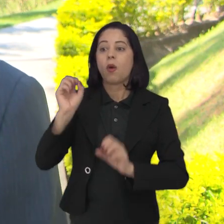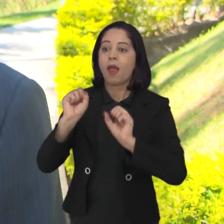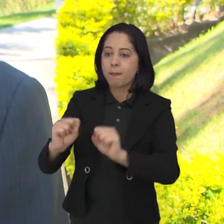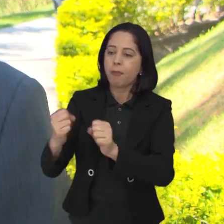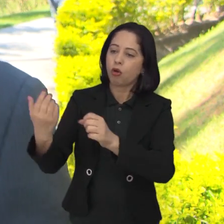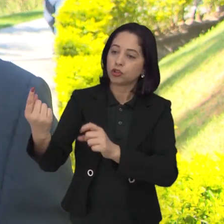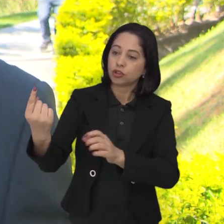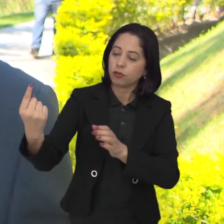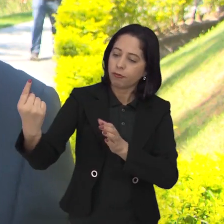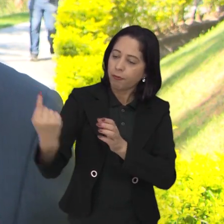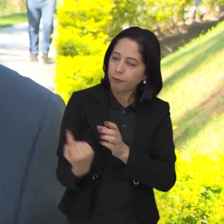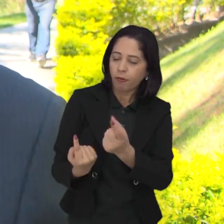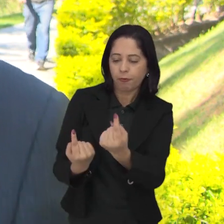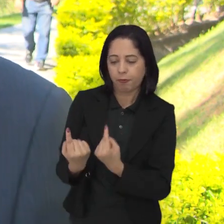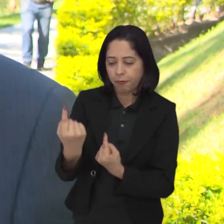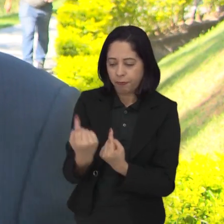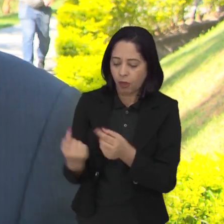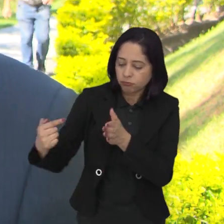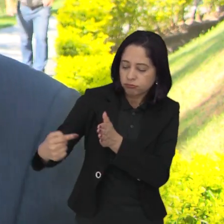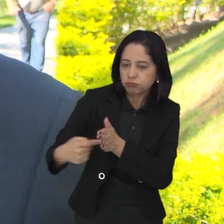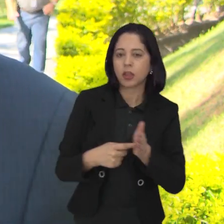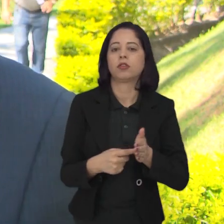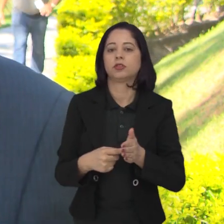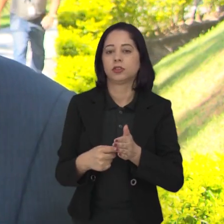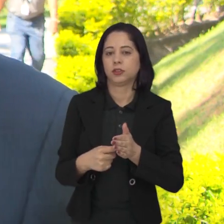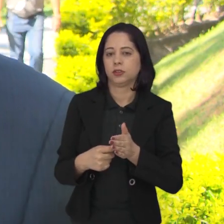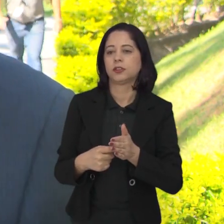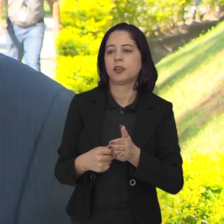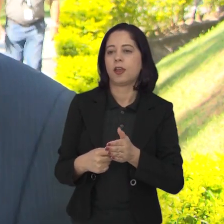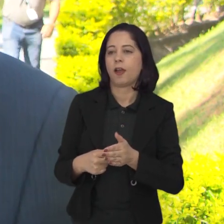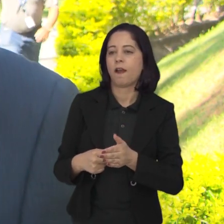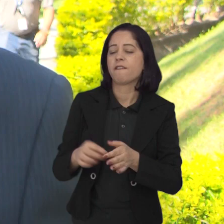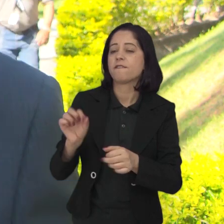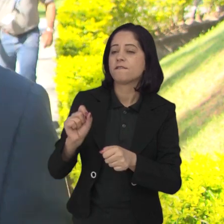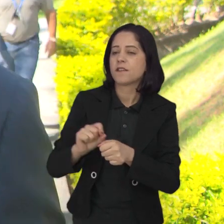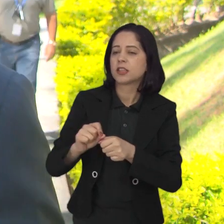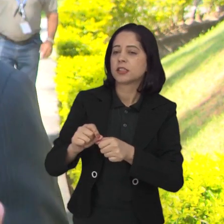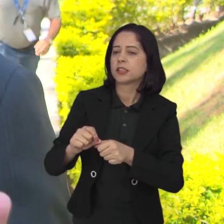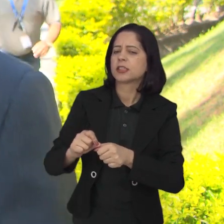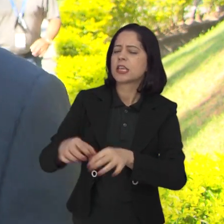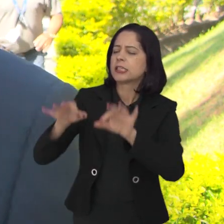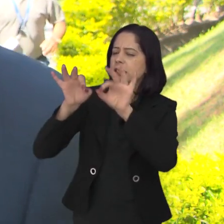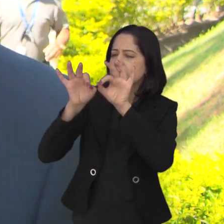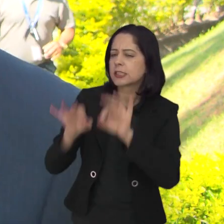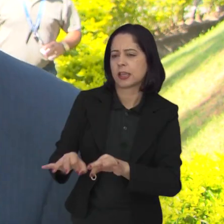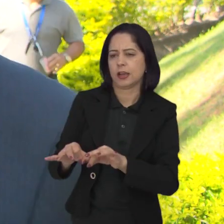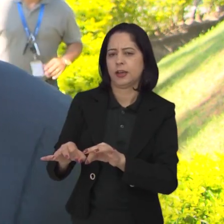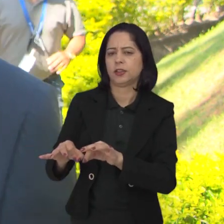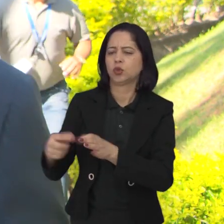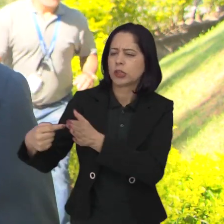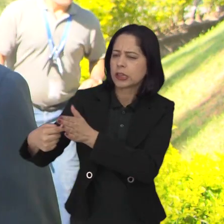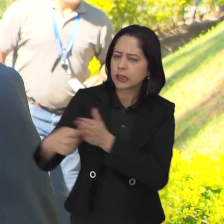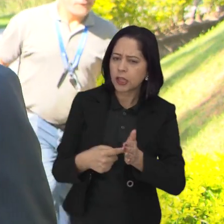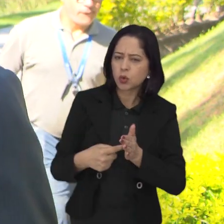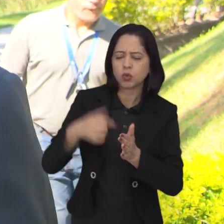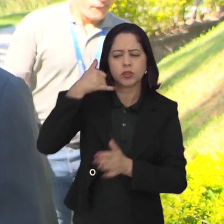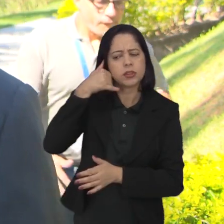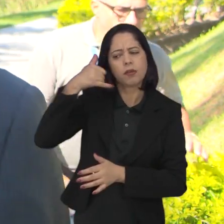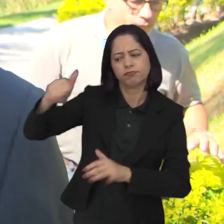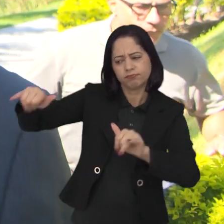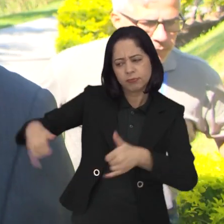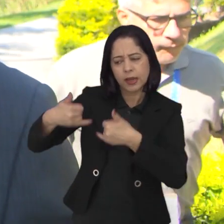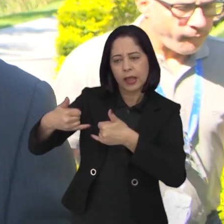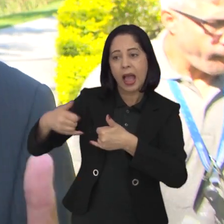ativamente disso e fazer com que esse mecanismo funcione, né? O mecanismo do Disque Denúncia, para que o poder público